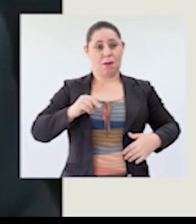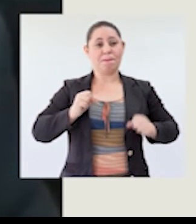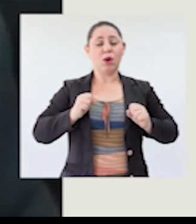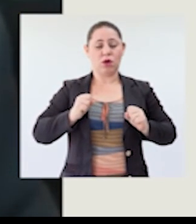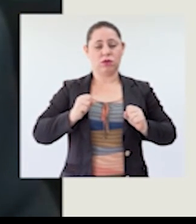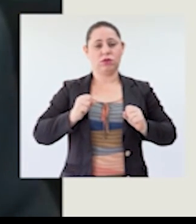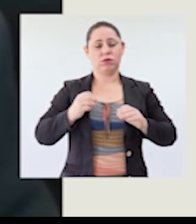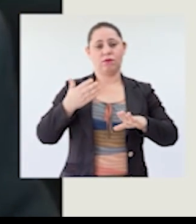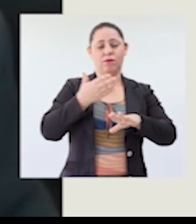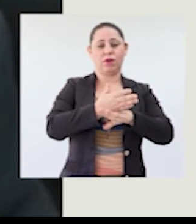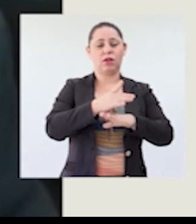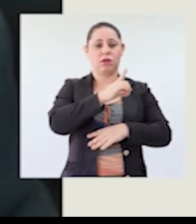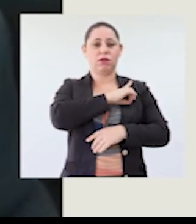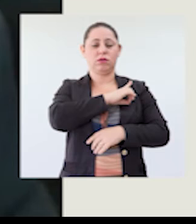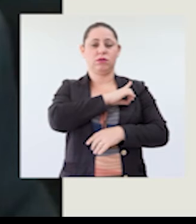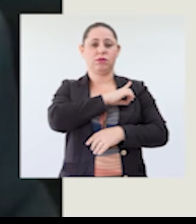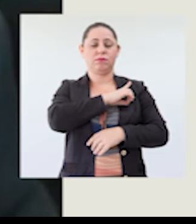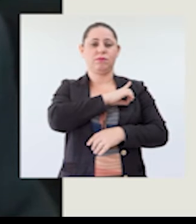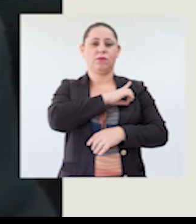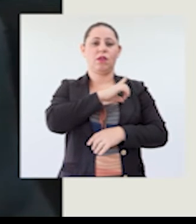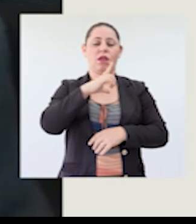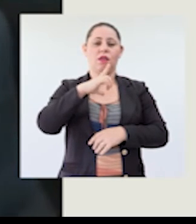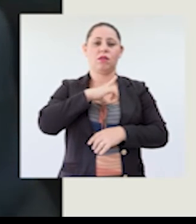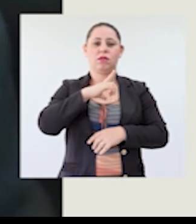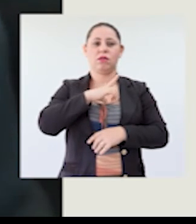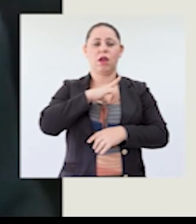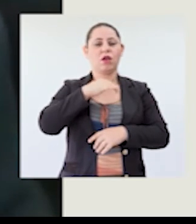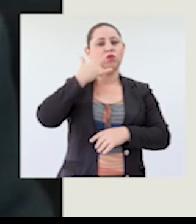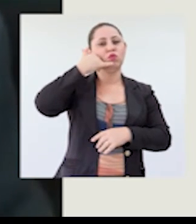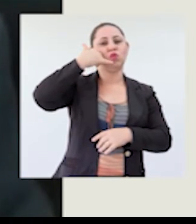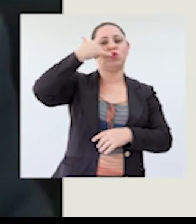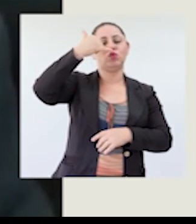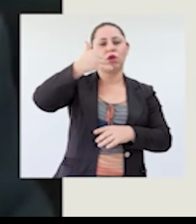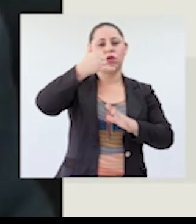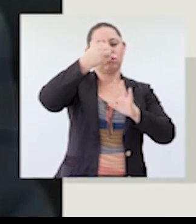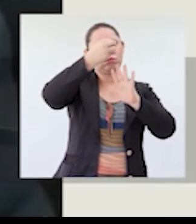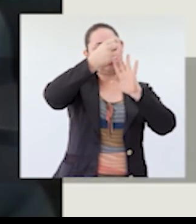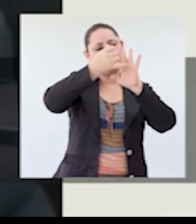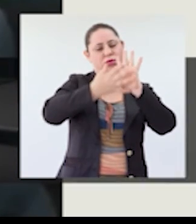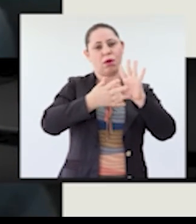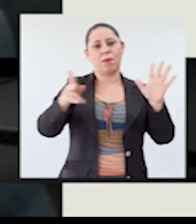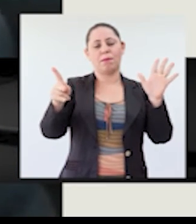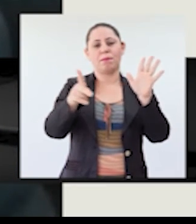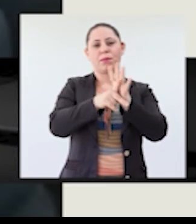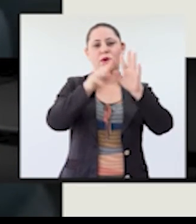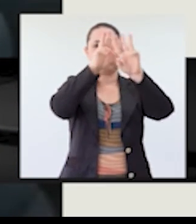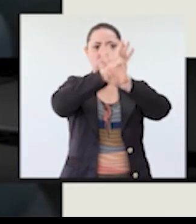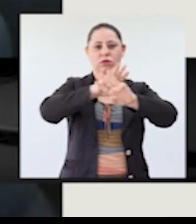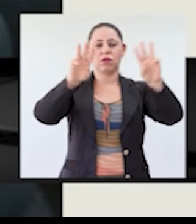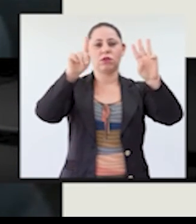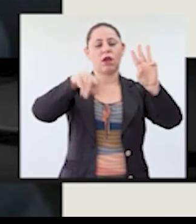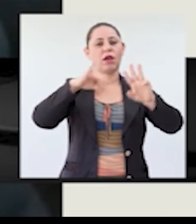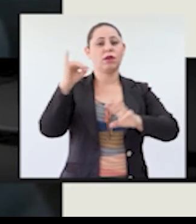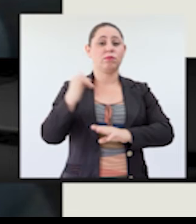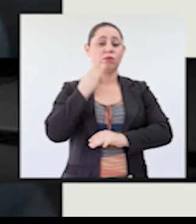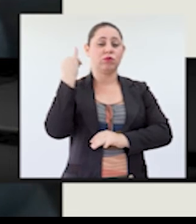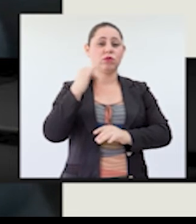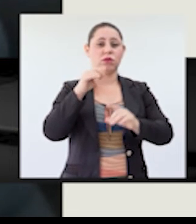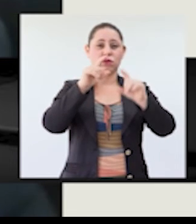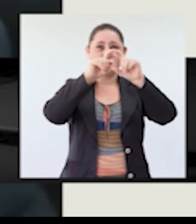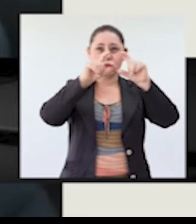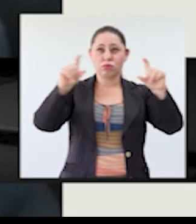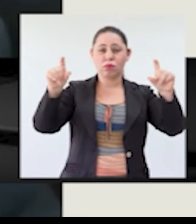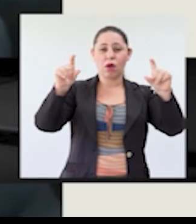qualquer delegacia. Nós temos o hall de números de telefone disponíveis no próprio site, né? Eu acho que é até importante, se tiver a